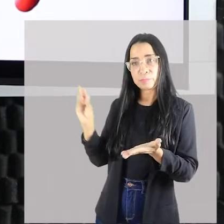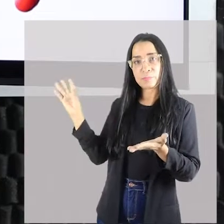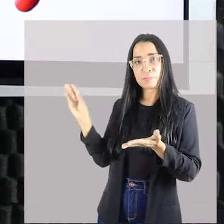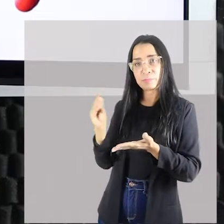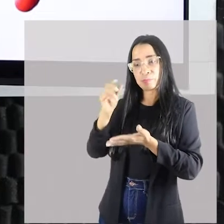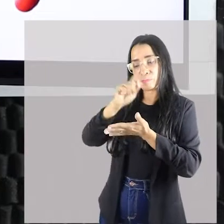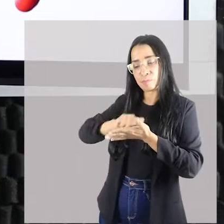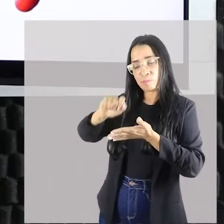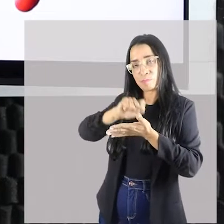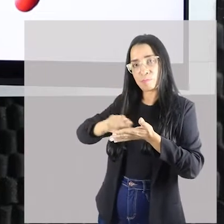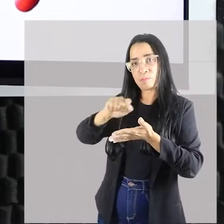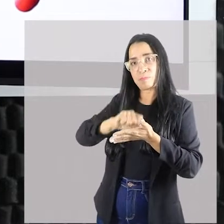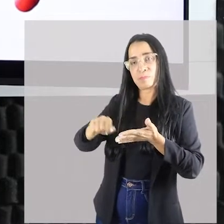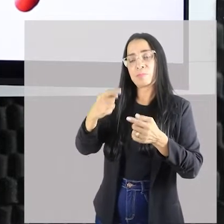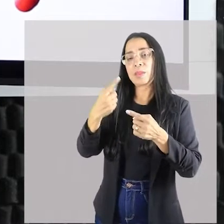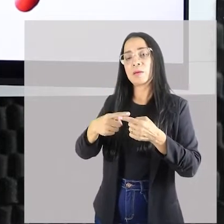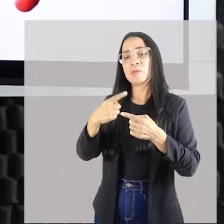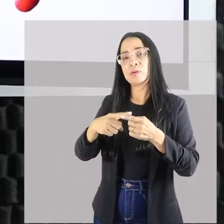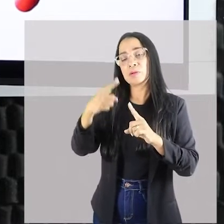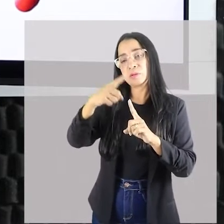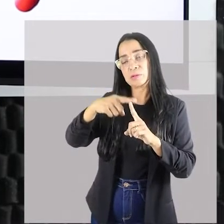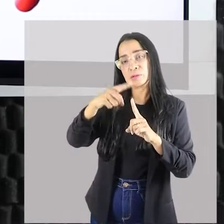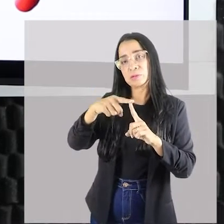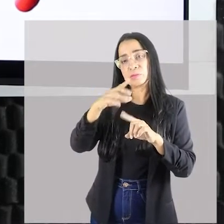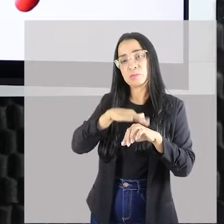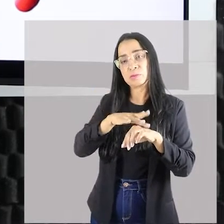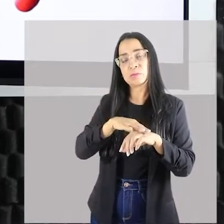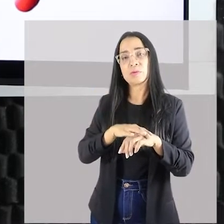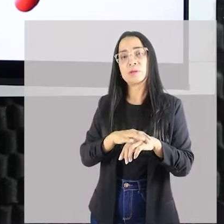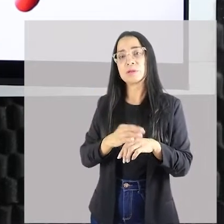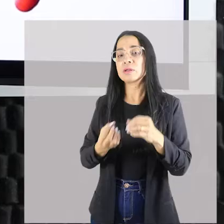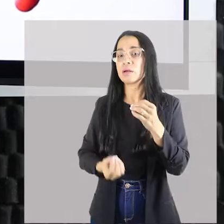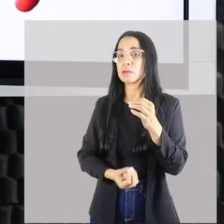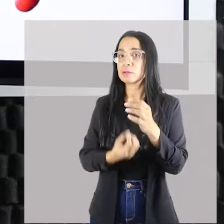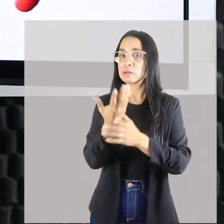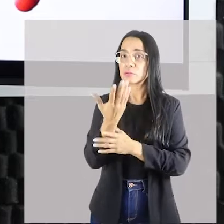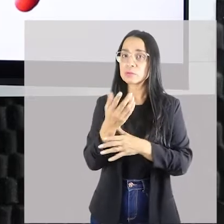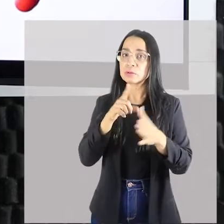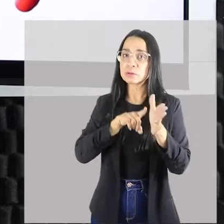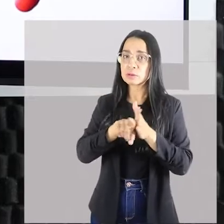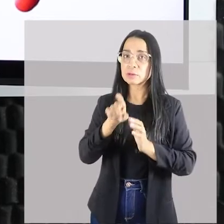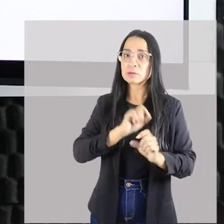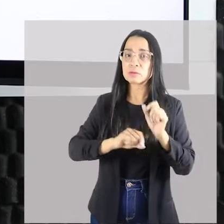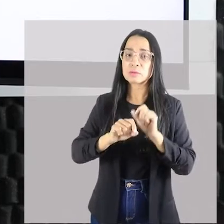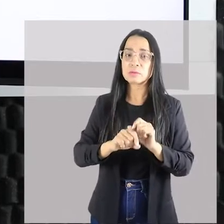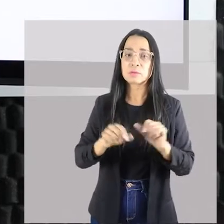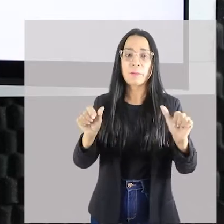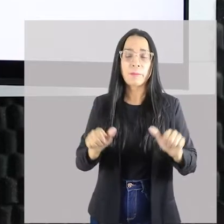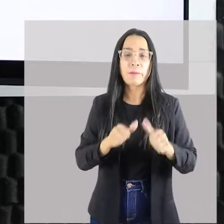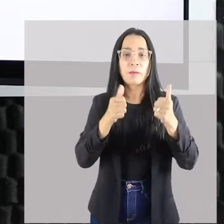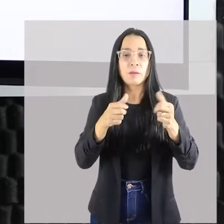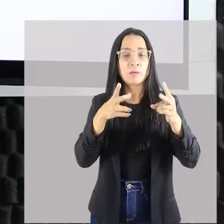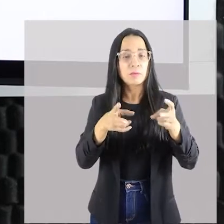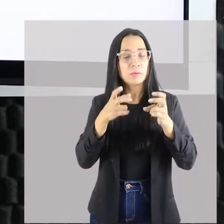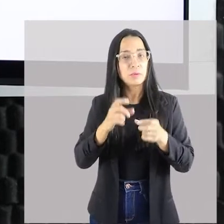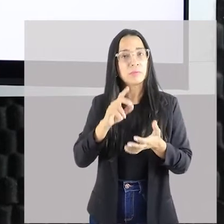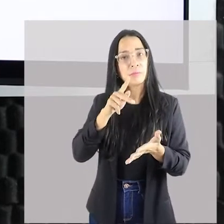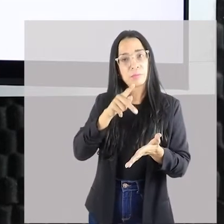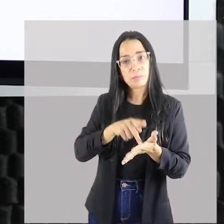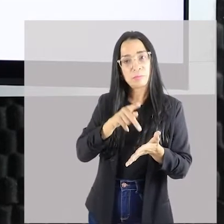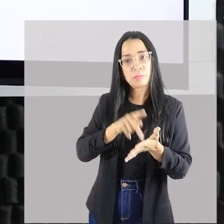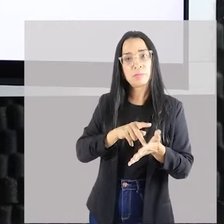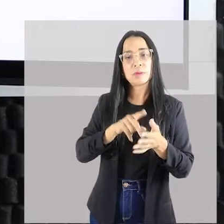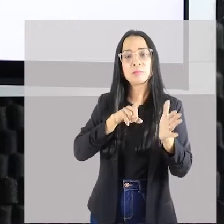esse tipo aí, essa doença aparece demais nas nossas questões, tá? E nada melhor, né, do que a gente observar de fato